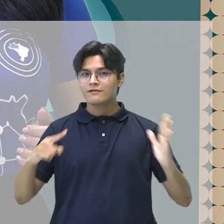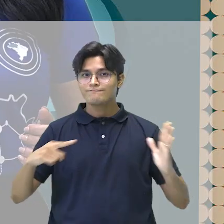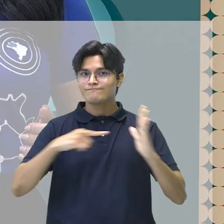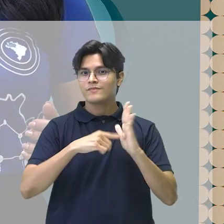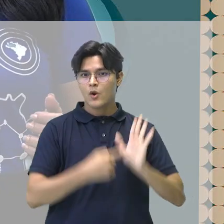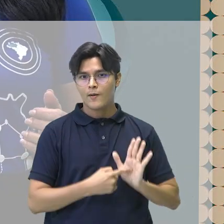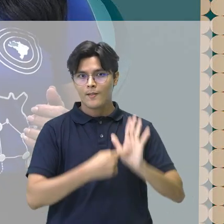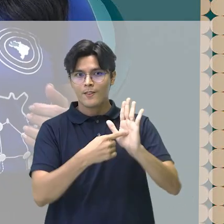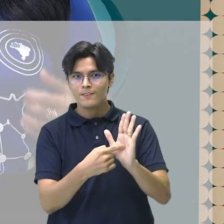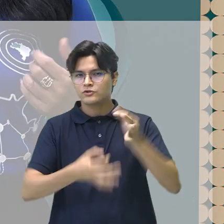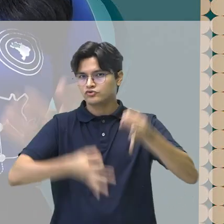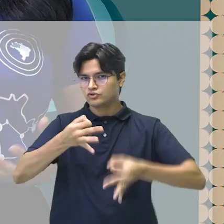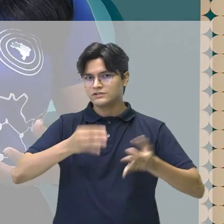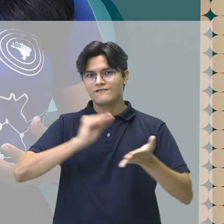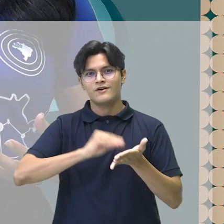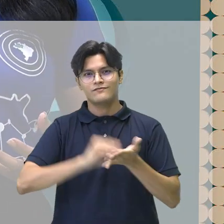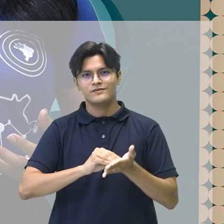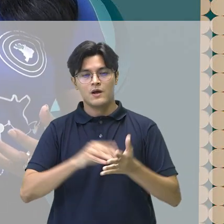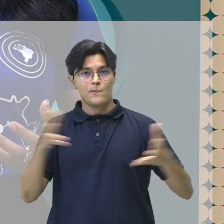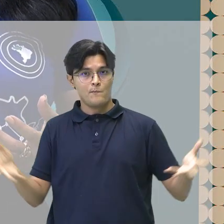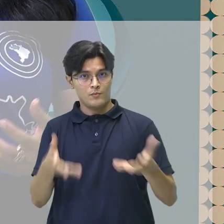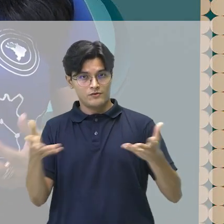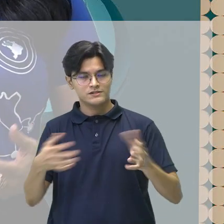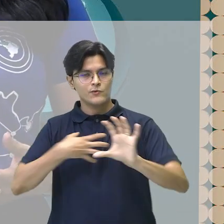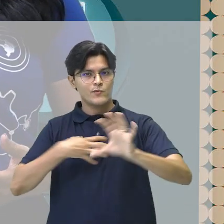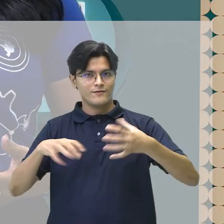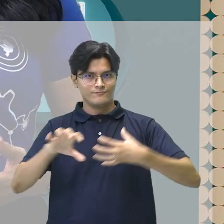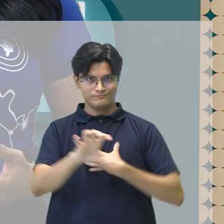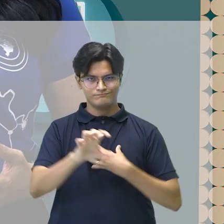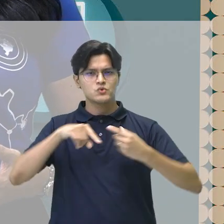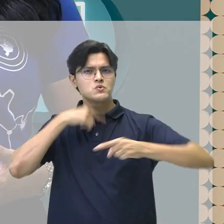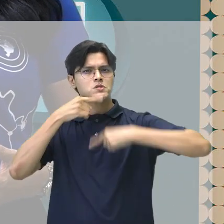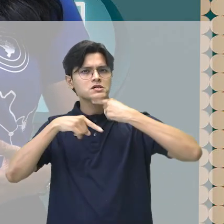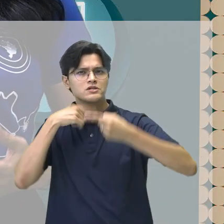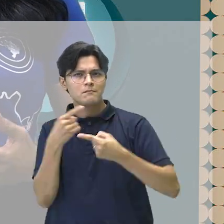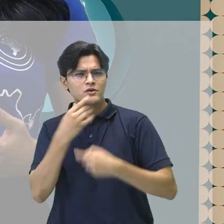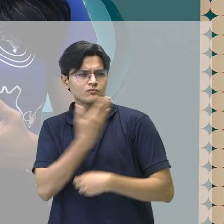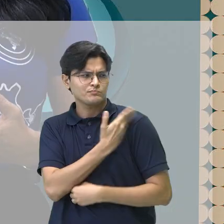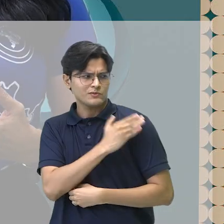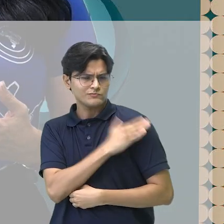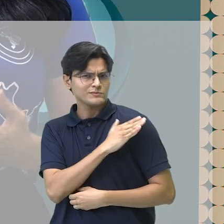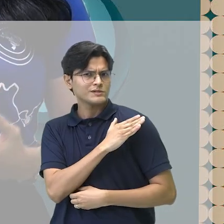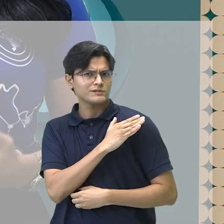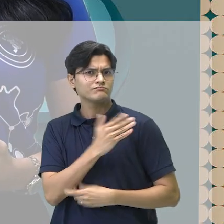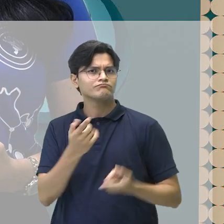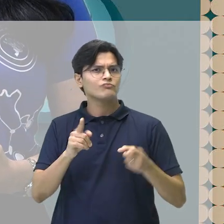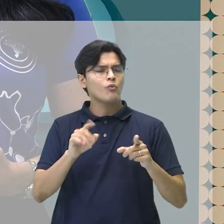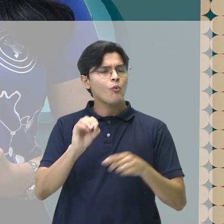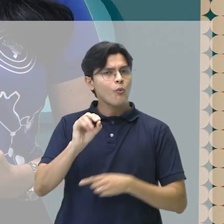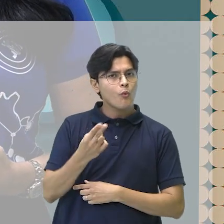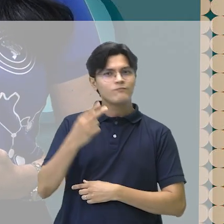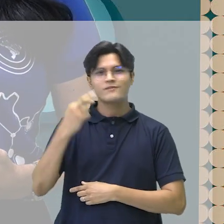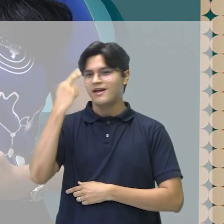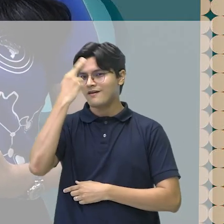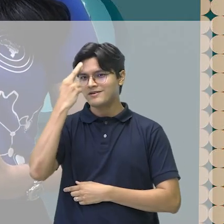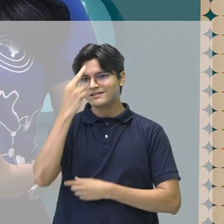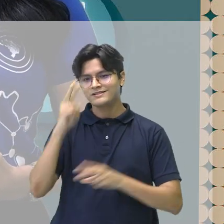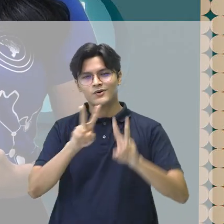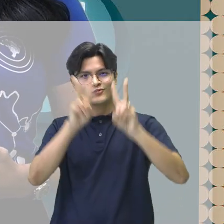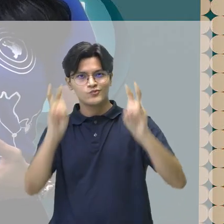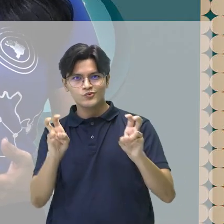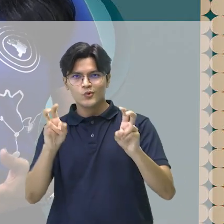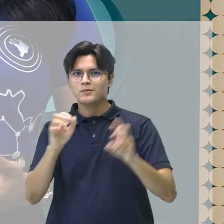injustiça, promoção da empatia, questionamento de preconceitos ou reflexões sobre